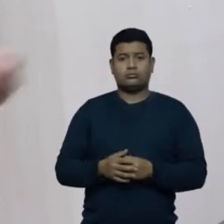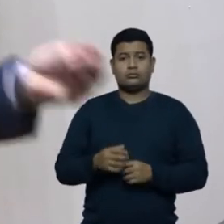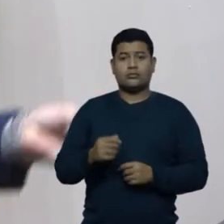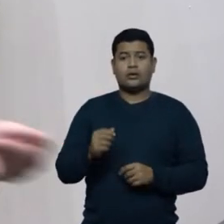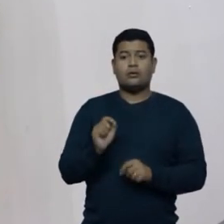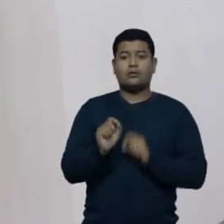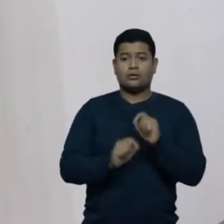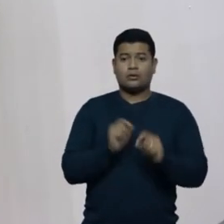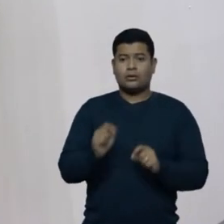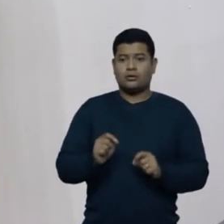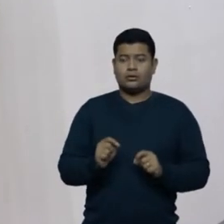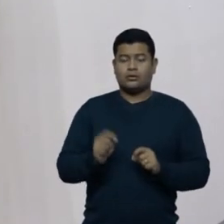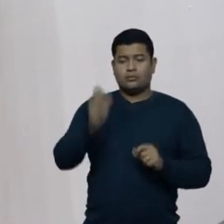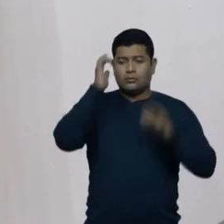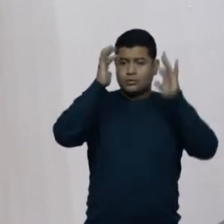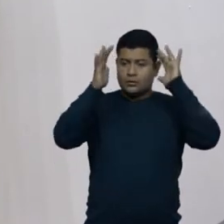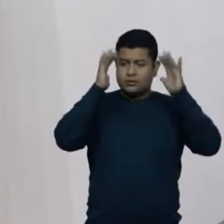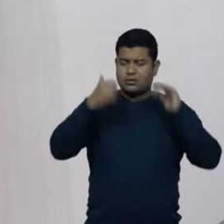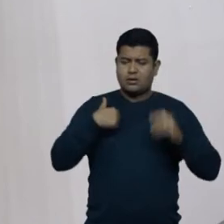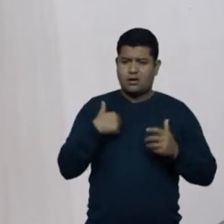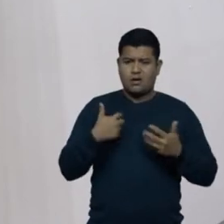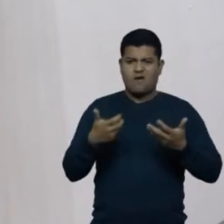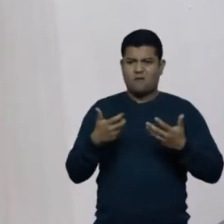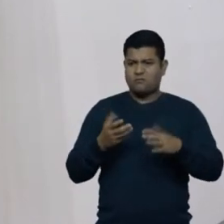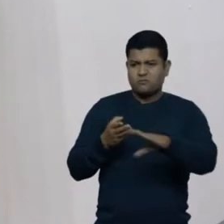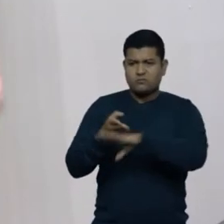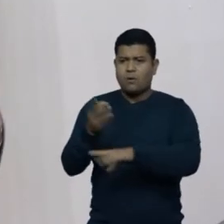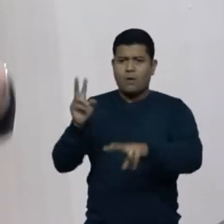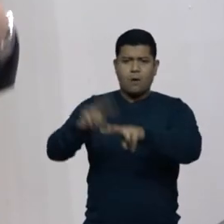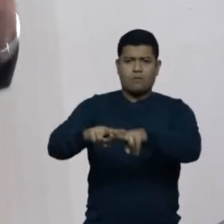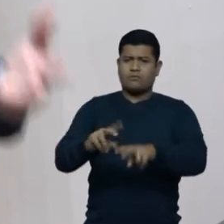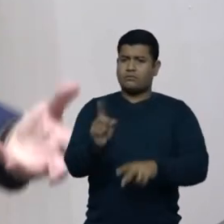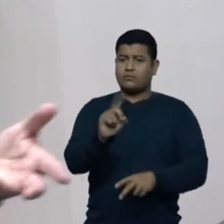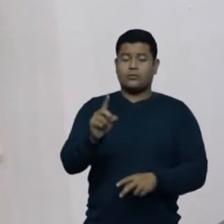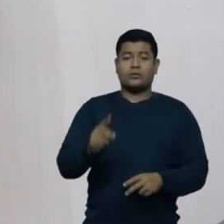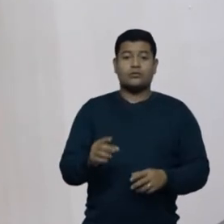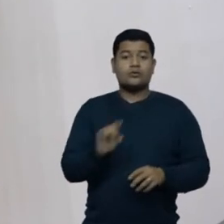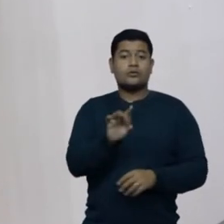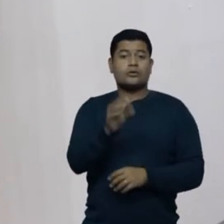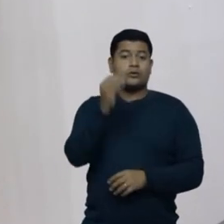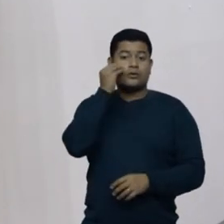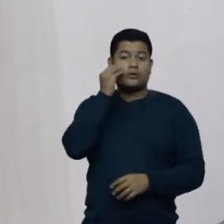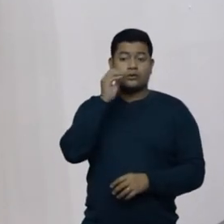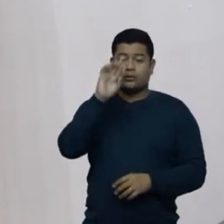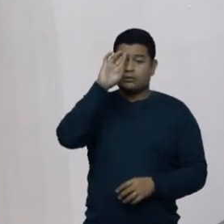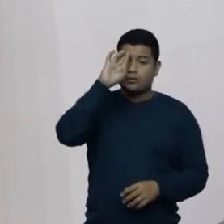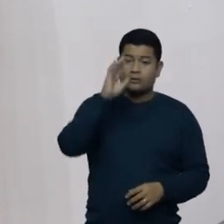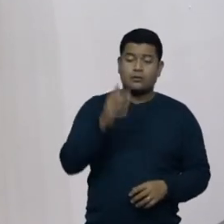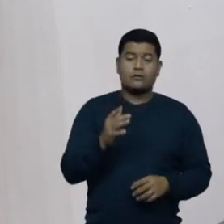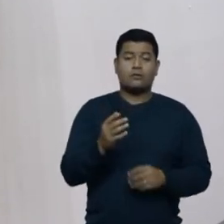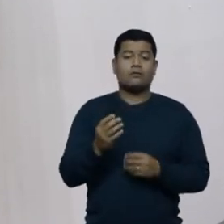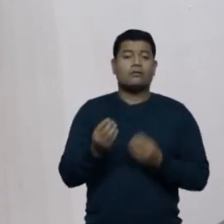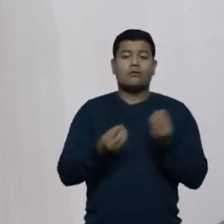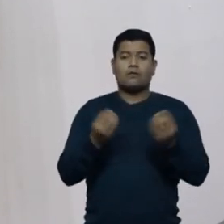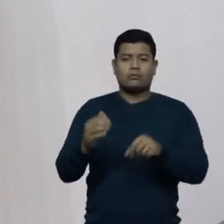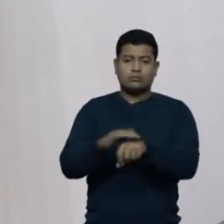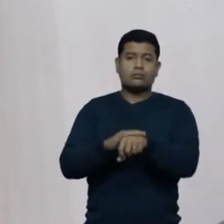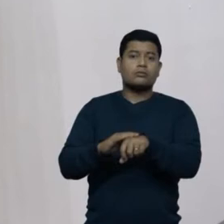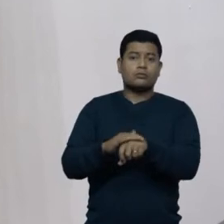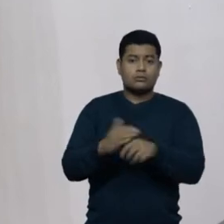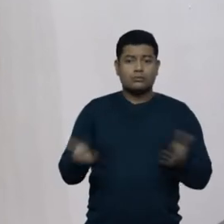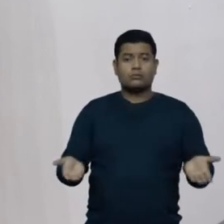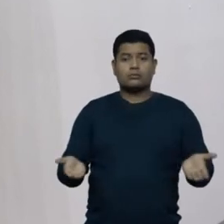para não ter que prender alguém, tentando resolver as questões no diálogo. O